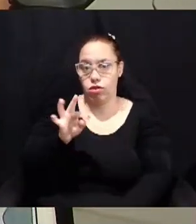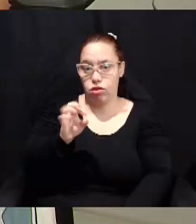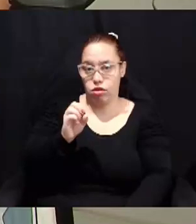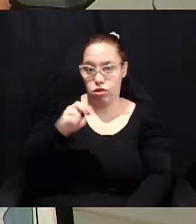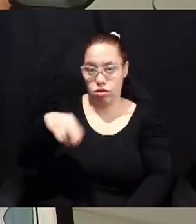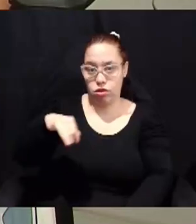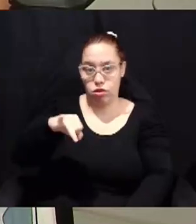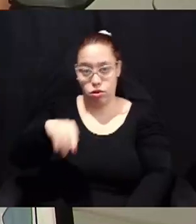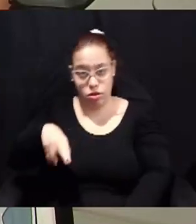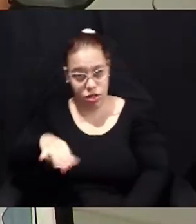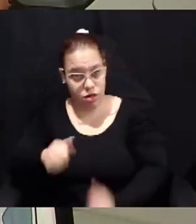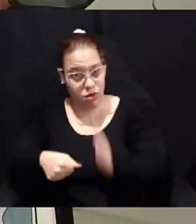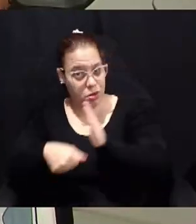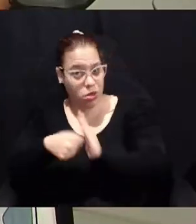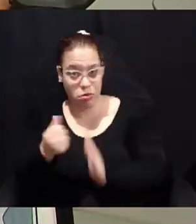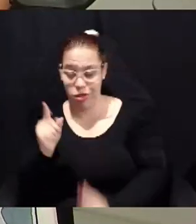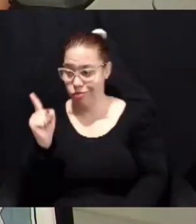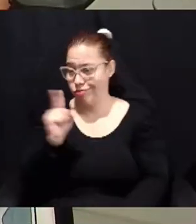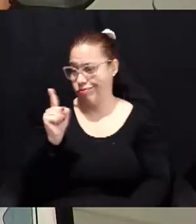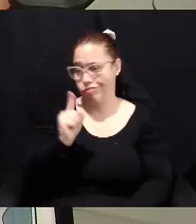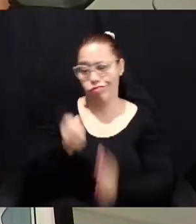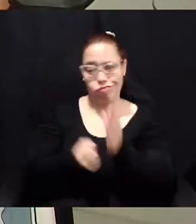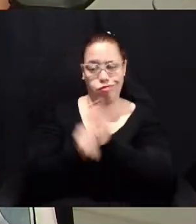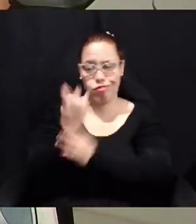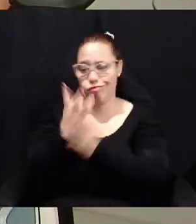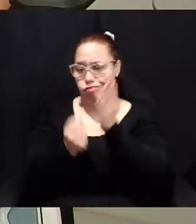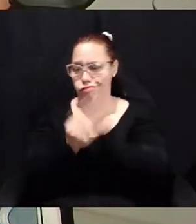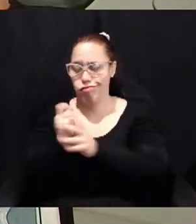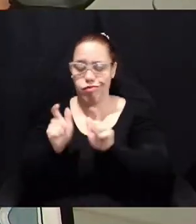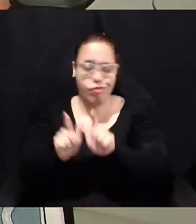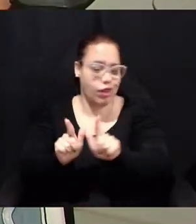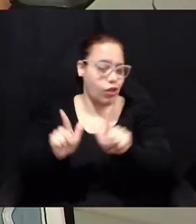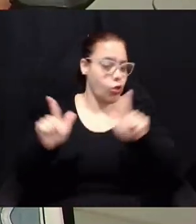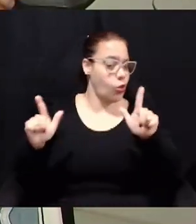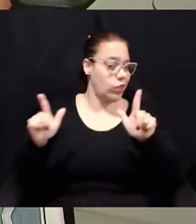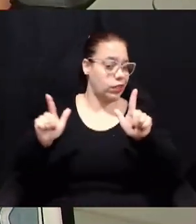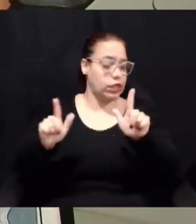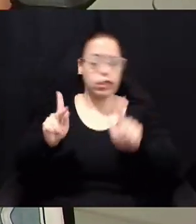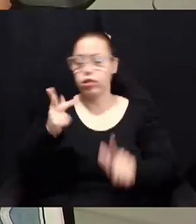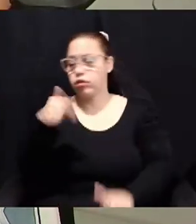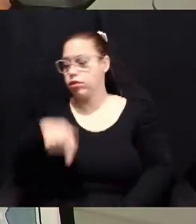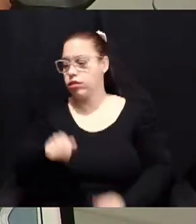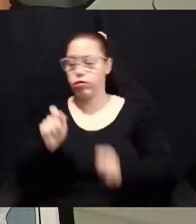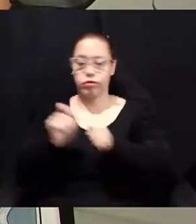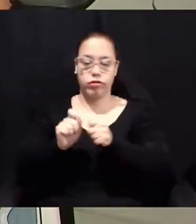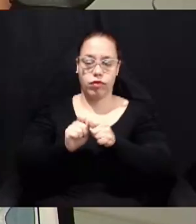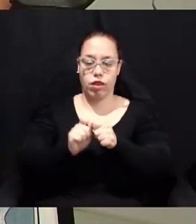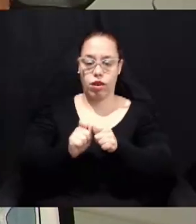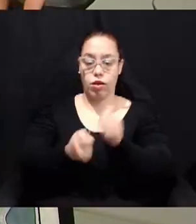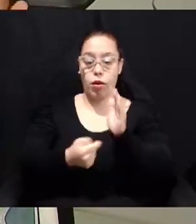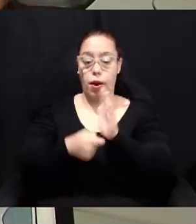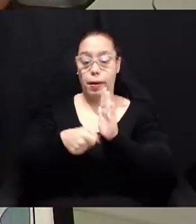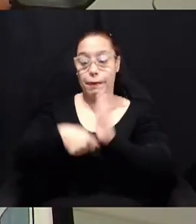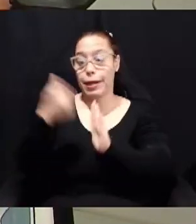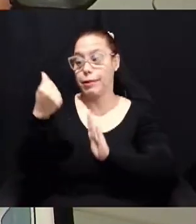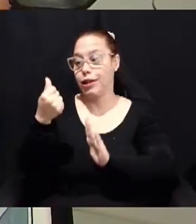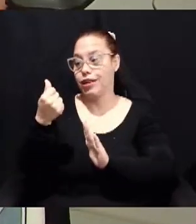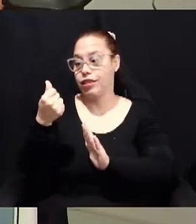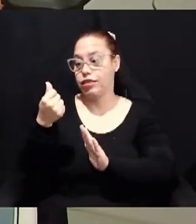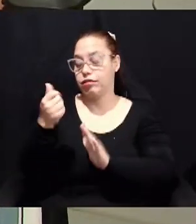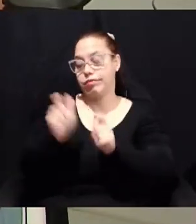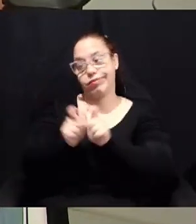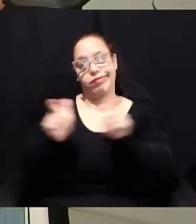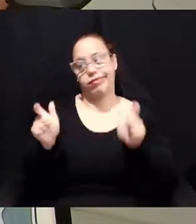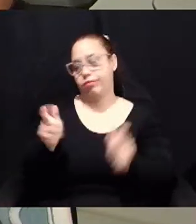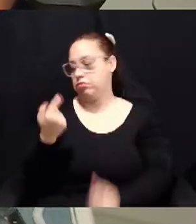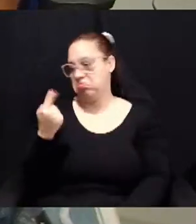de primeira, sabe? Todos os grandes quadrinistas não foram as primeiras, as grandes obras deles nunca foram